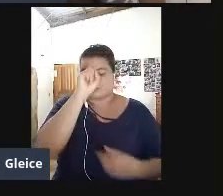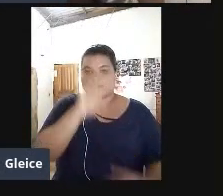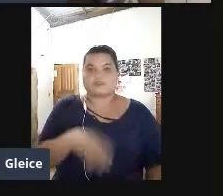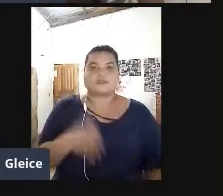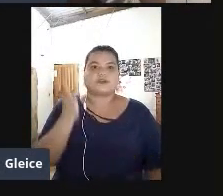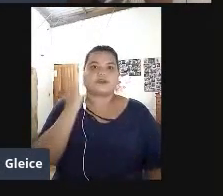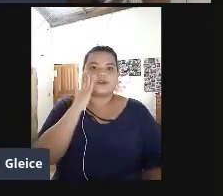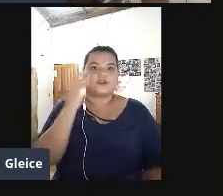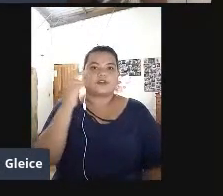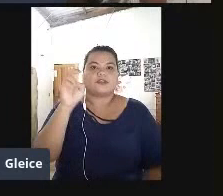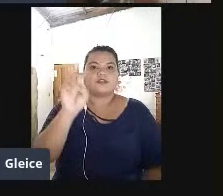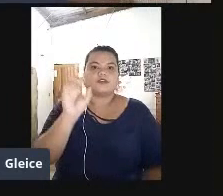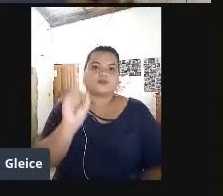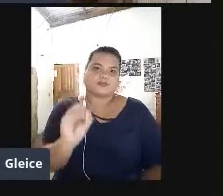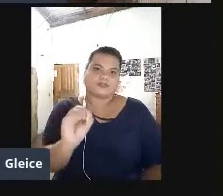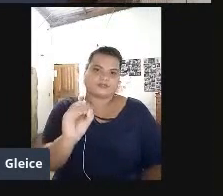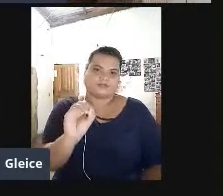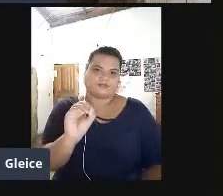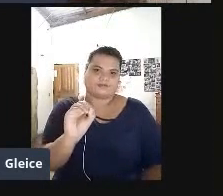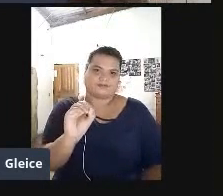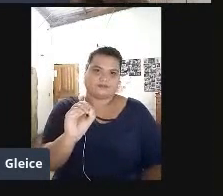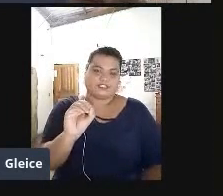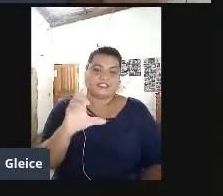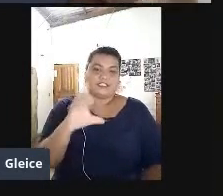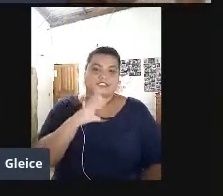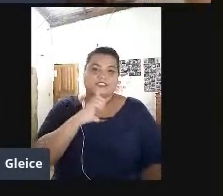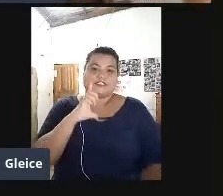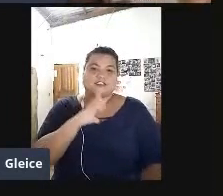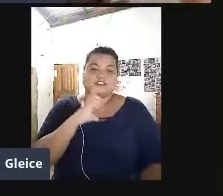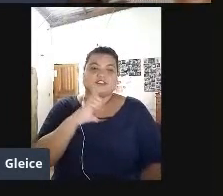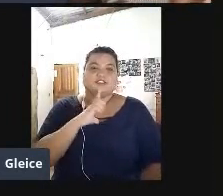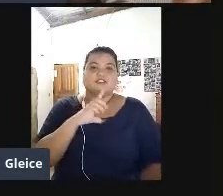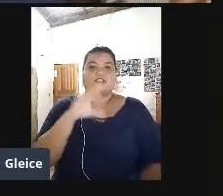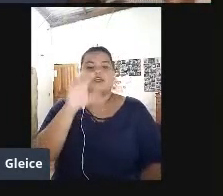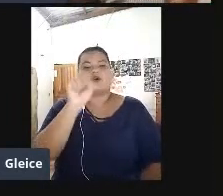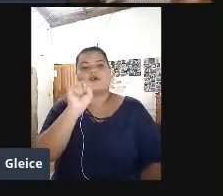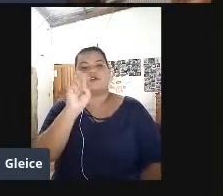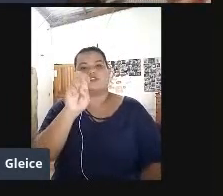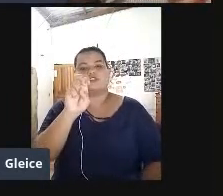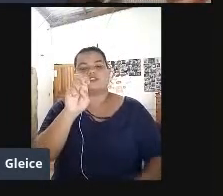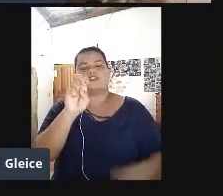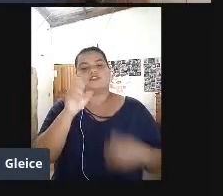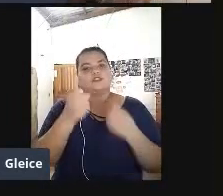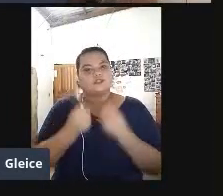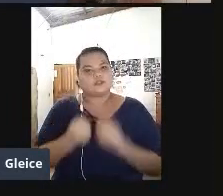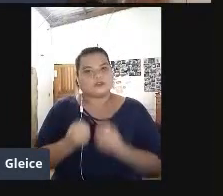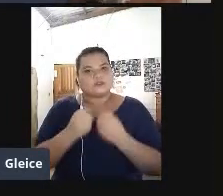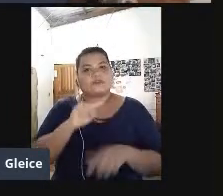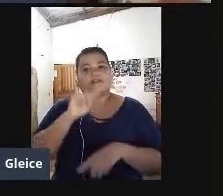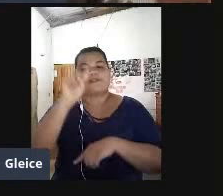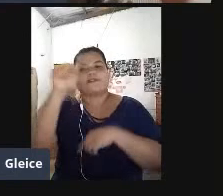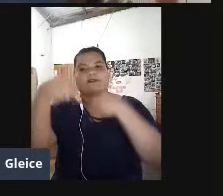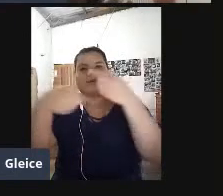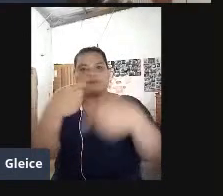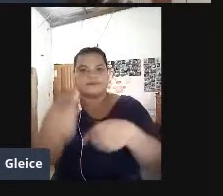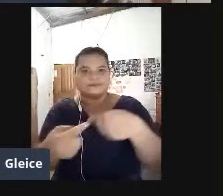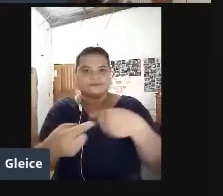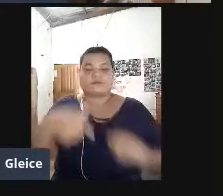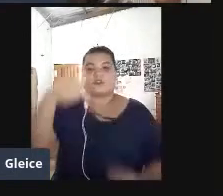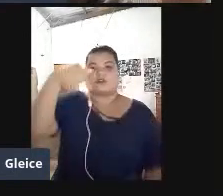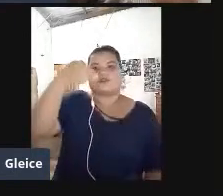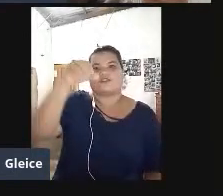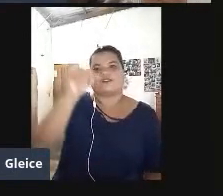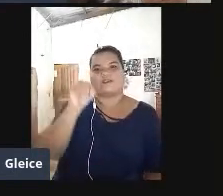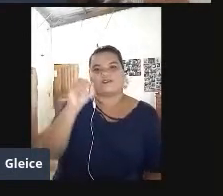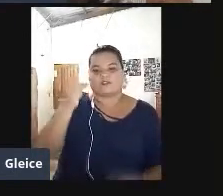85 quilos para 70. Ele chegou em todos os estágios de catabolismo proteico que um indivíduo adulto pode chegar. Então, ele entrou na